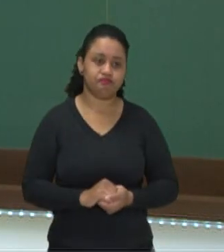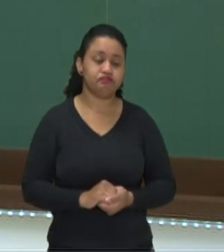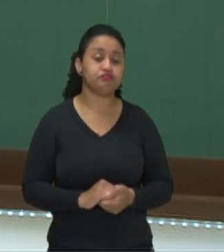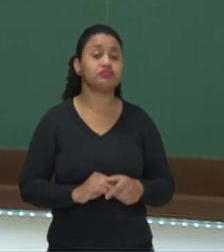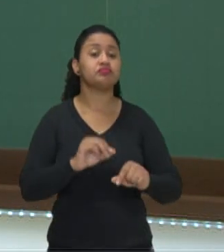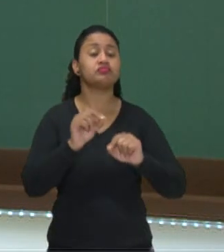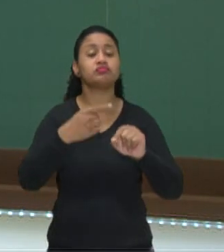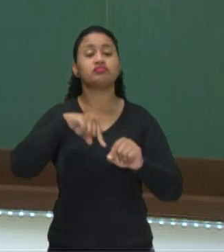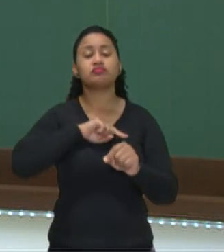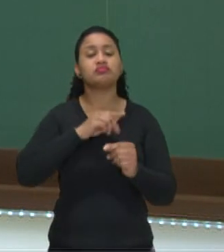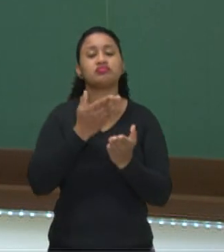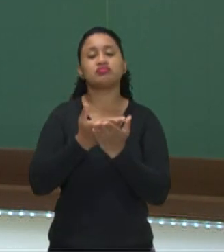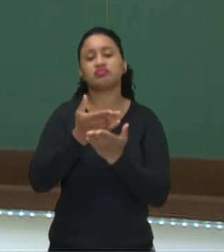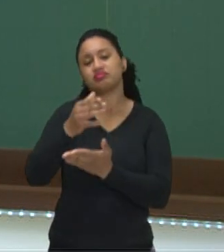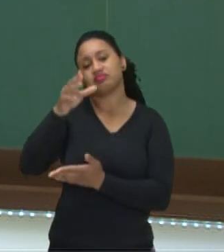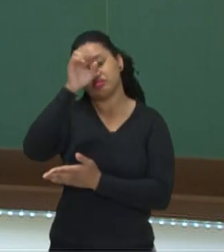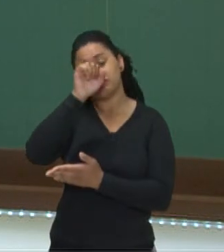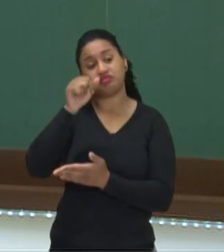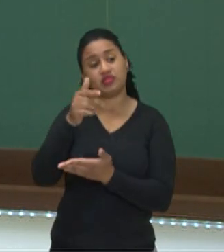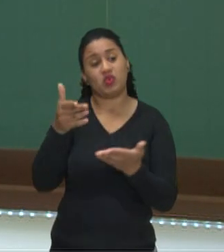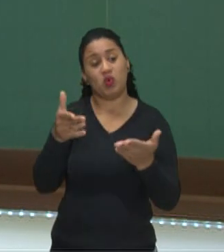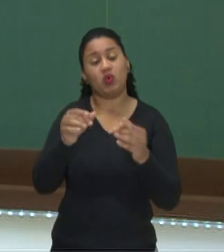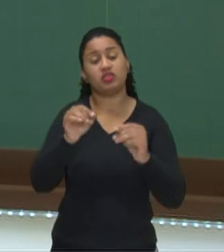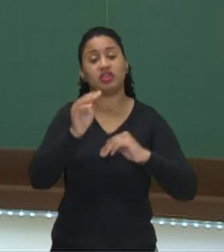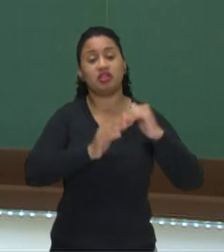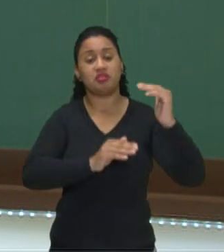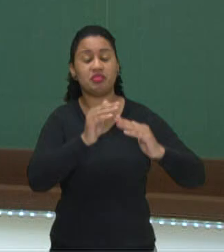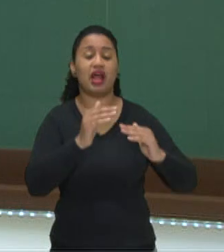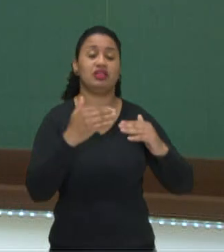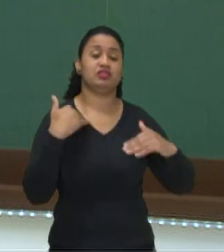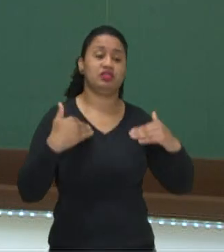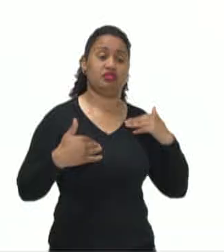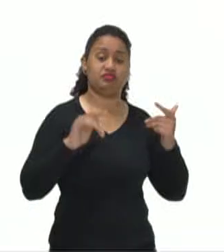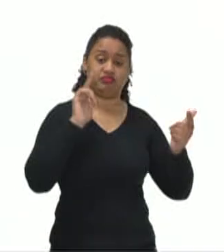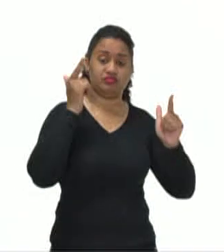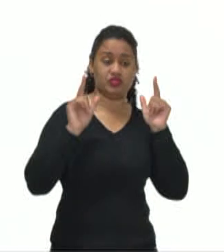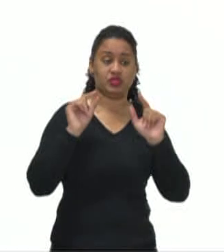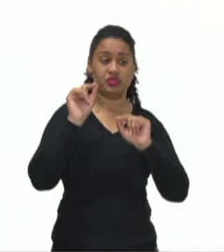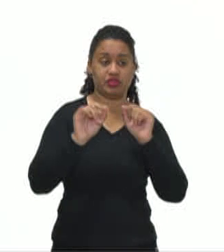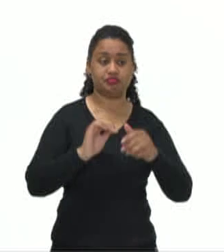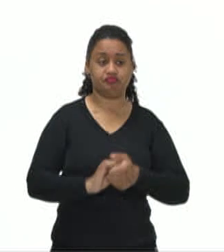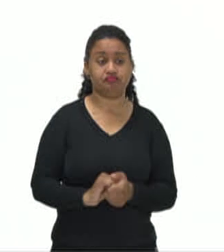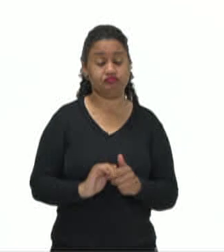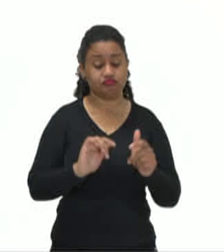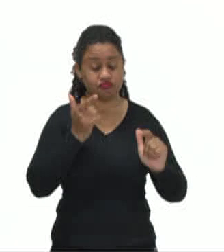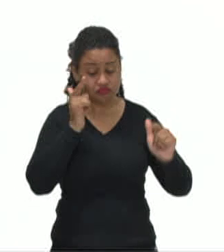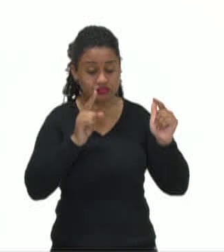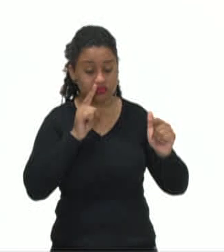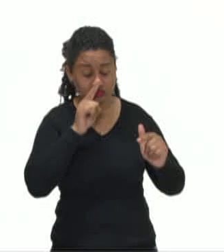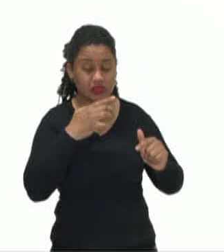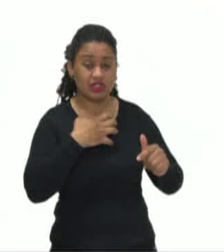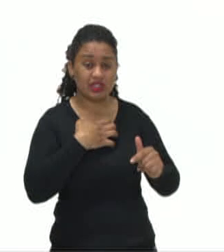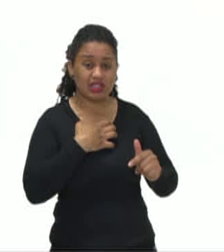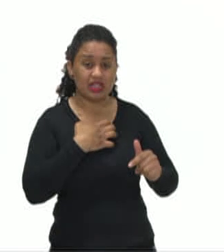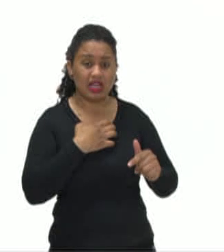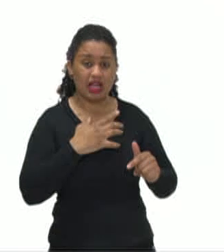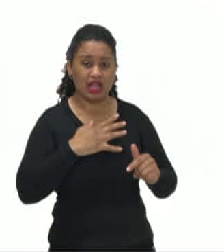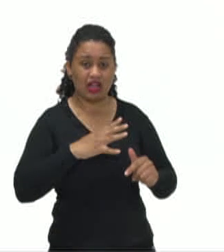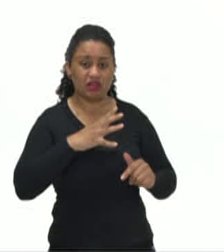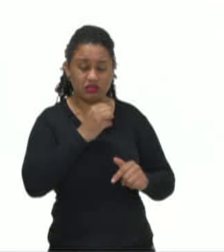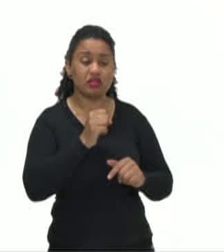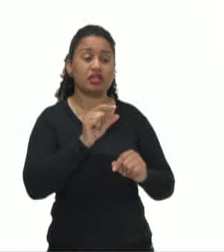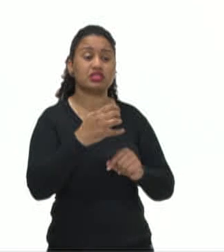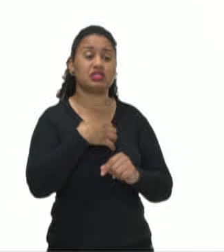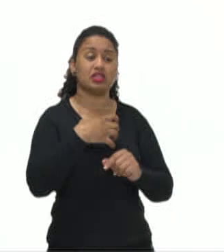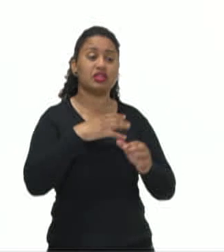O que nós estudamos então hoje sobre as práticas corporais de aventura? A aventura proporciona sensações diversas,